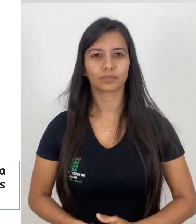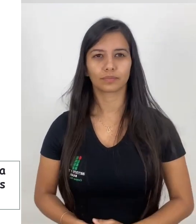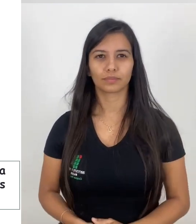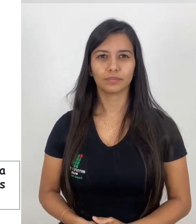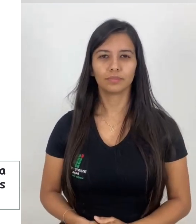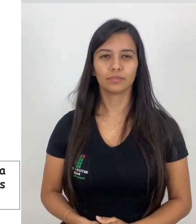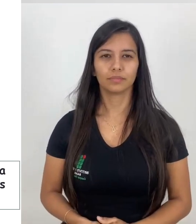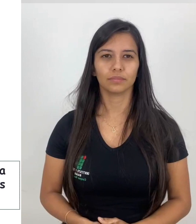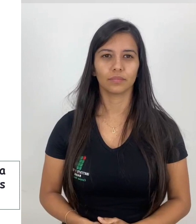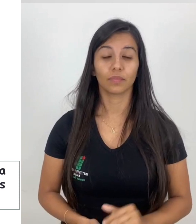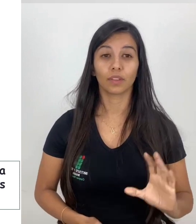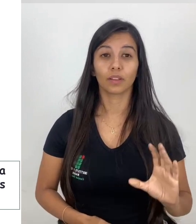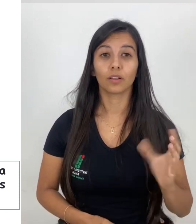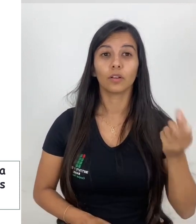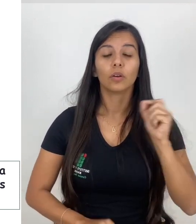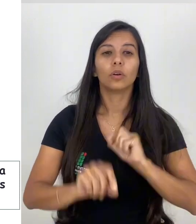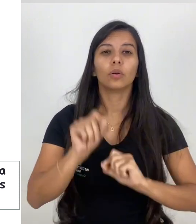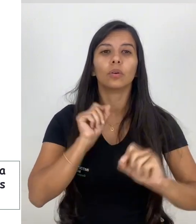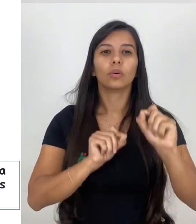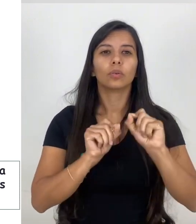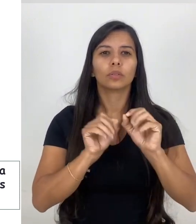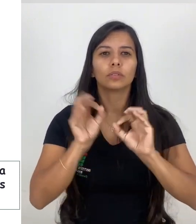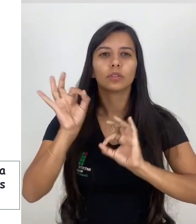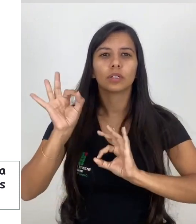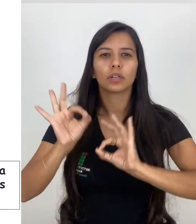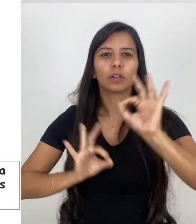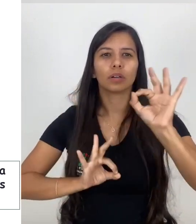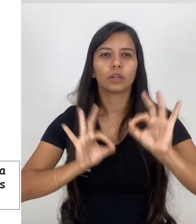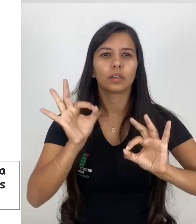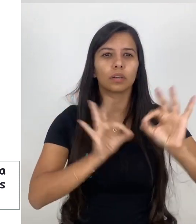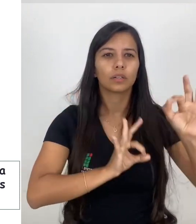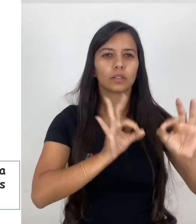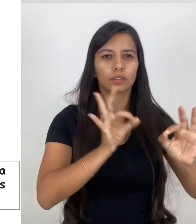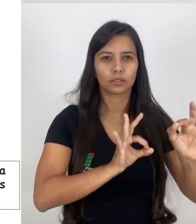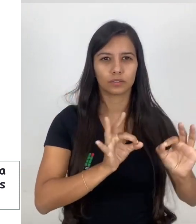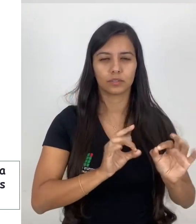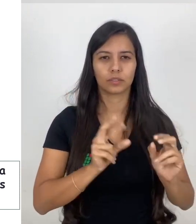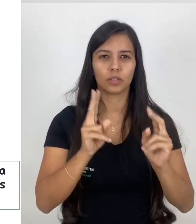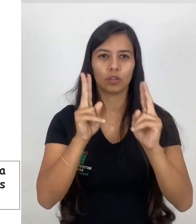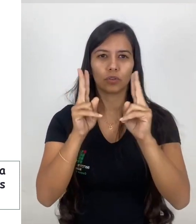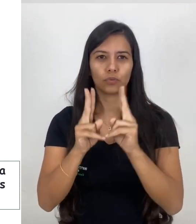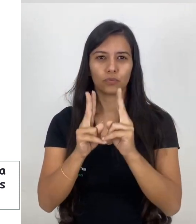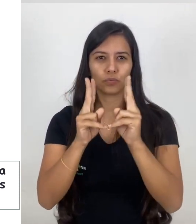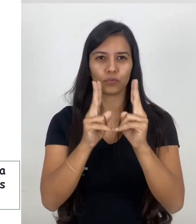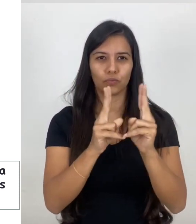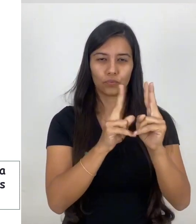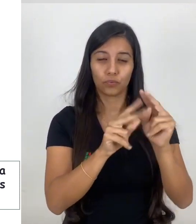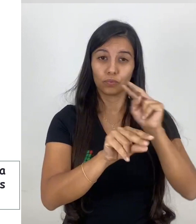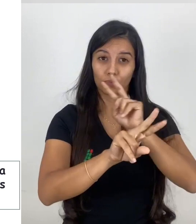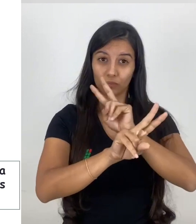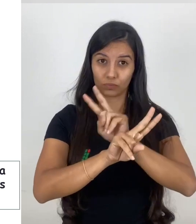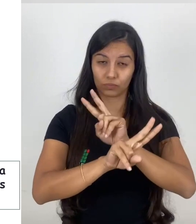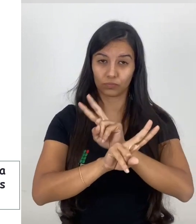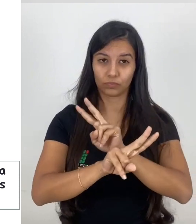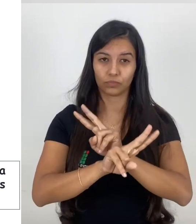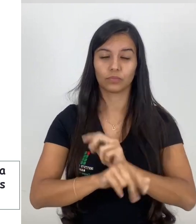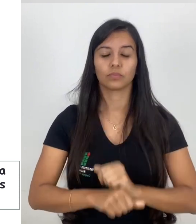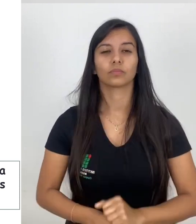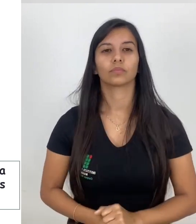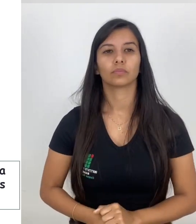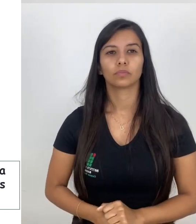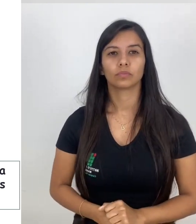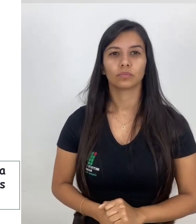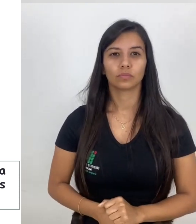estou falando. Aqui aconteceu, o posicionamento frente a frente dos cromossomos